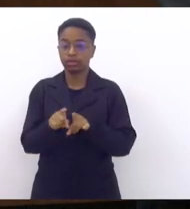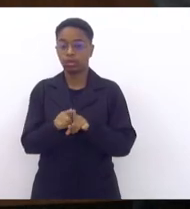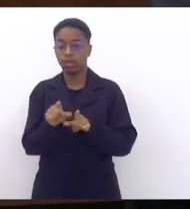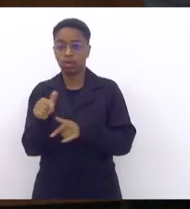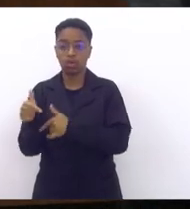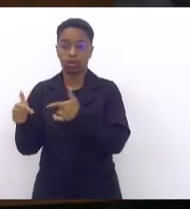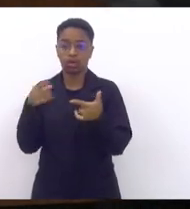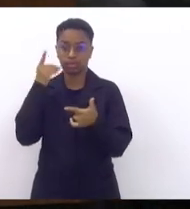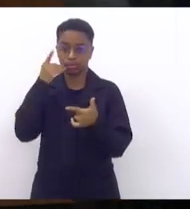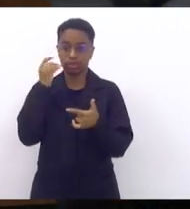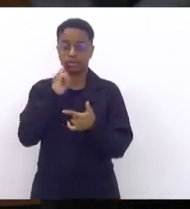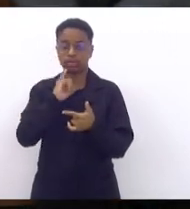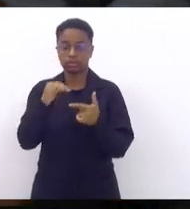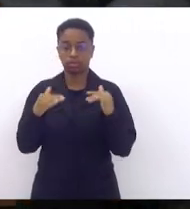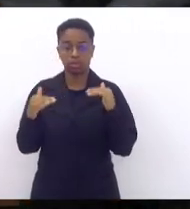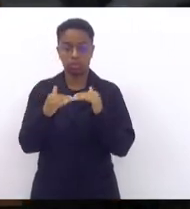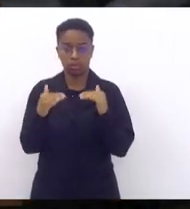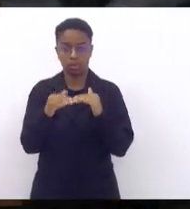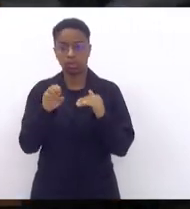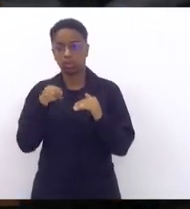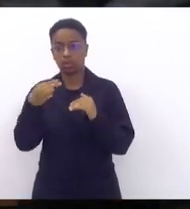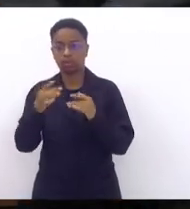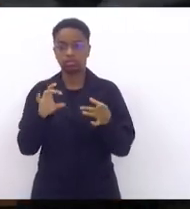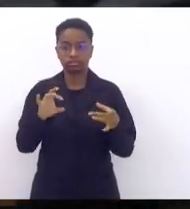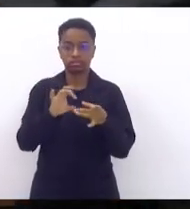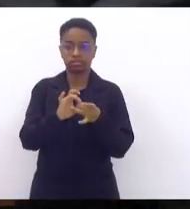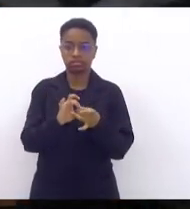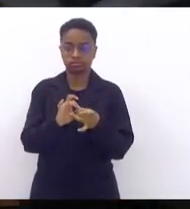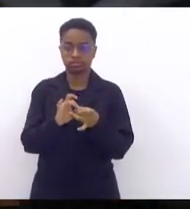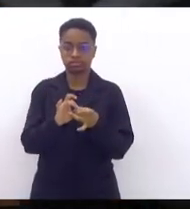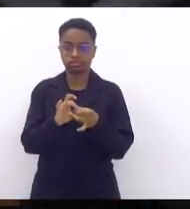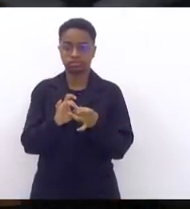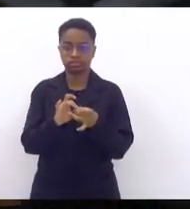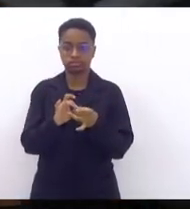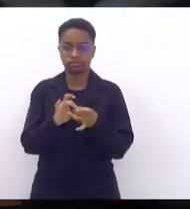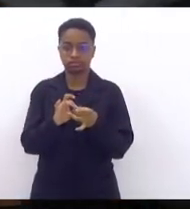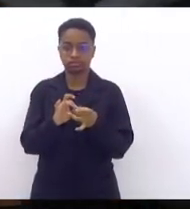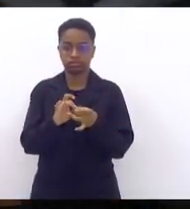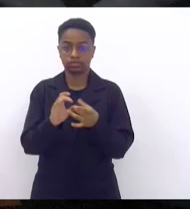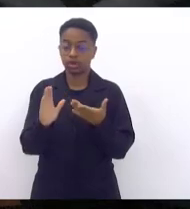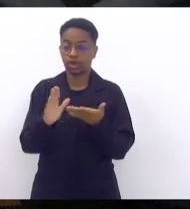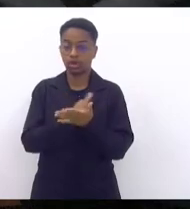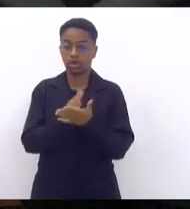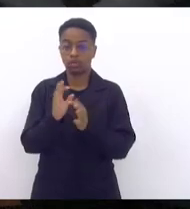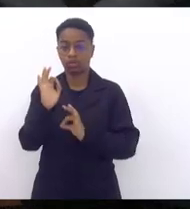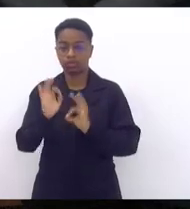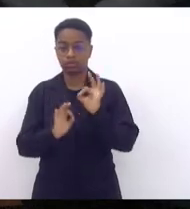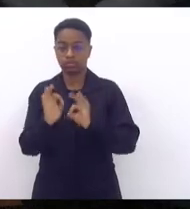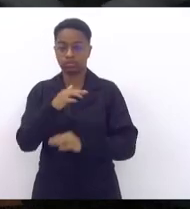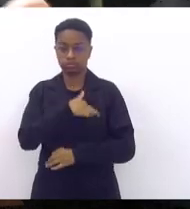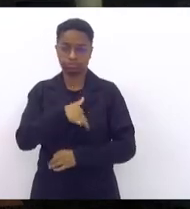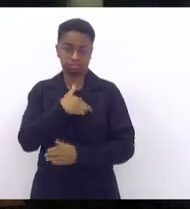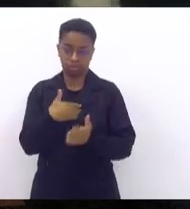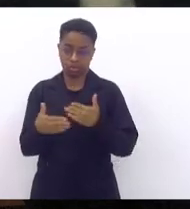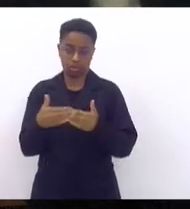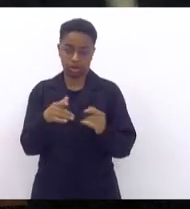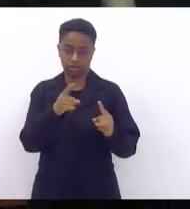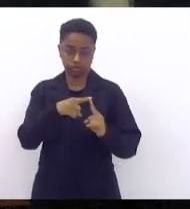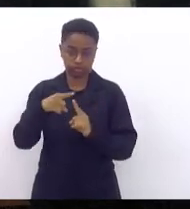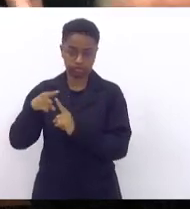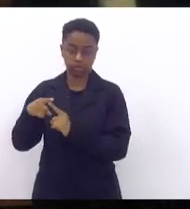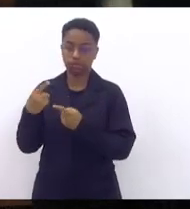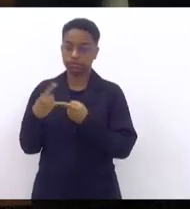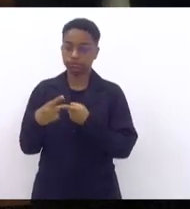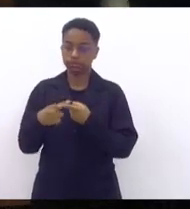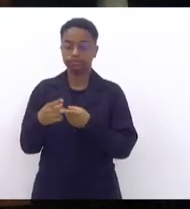tenham alguma afinidade, relação com alguma organização religiosa, seja de que natureza for, que são os